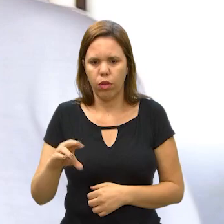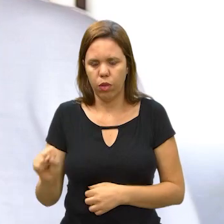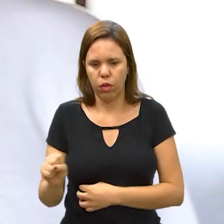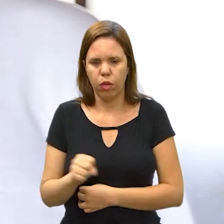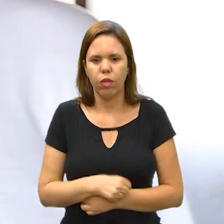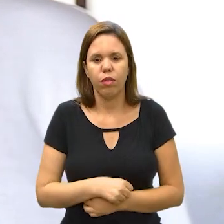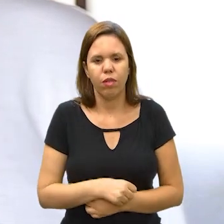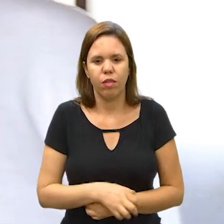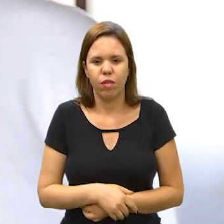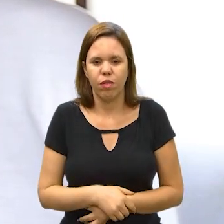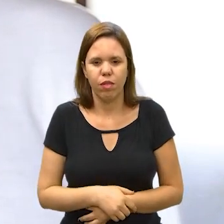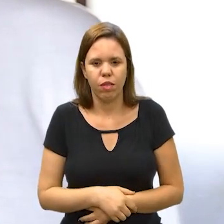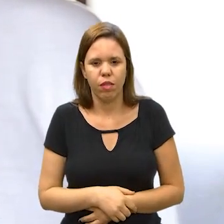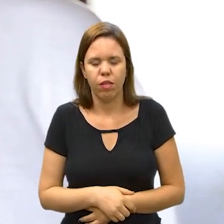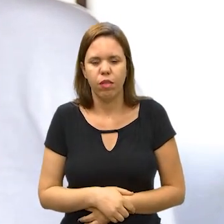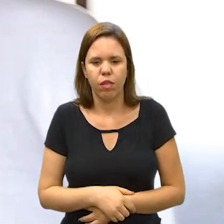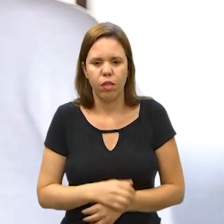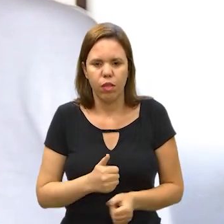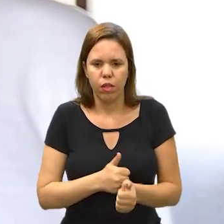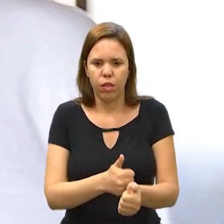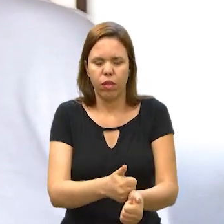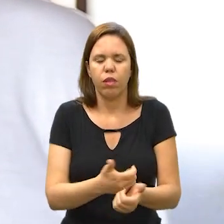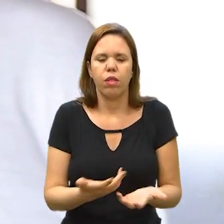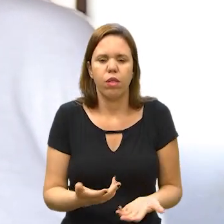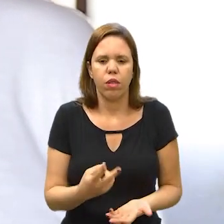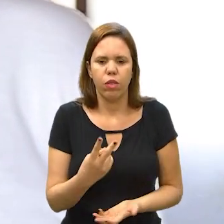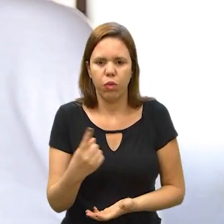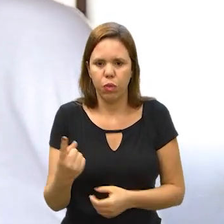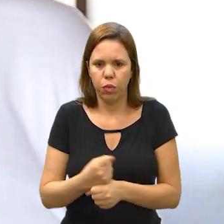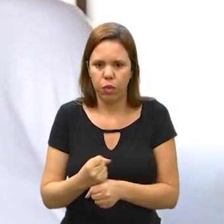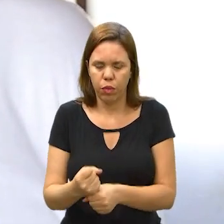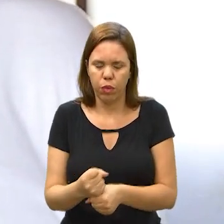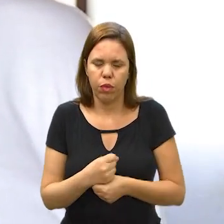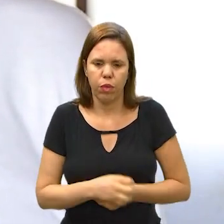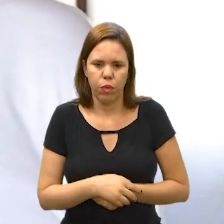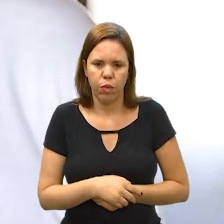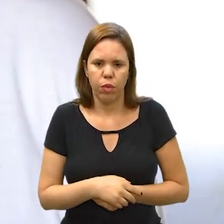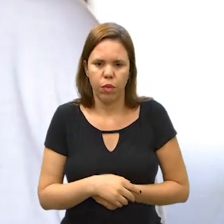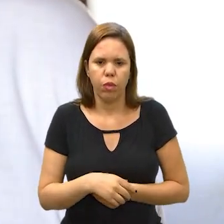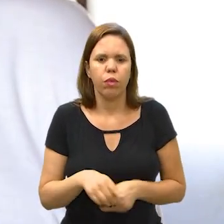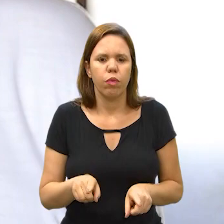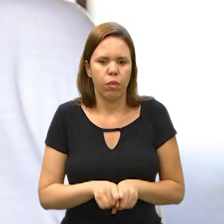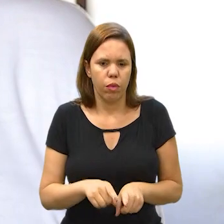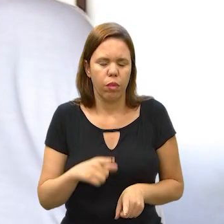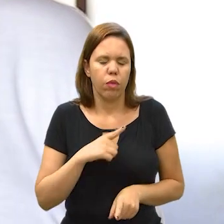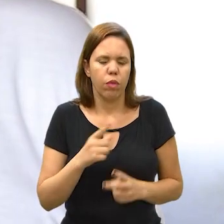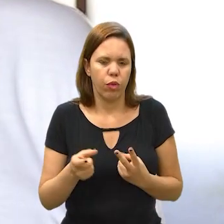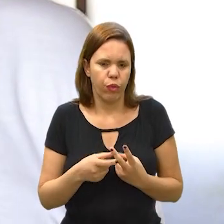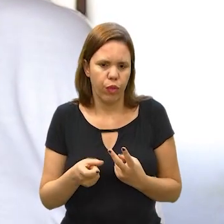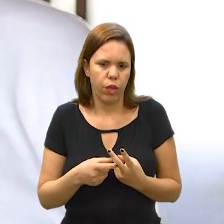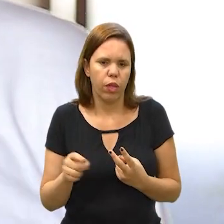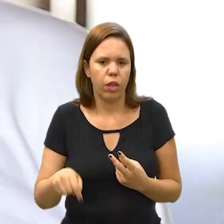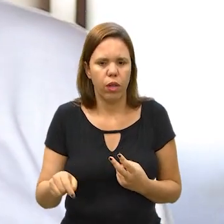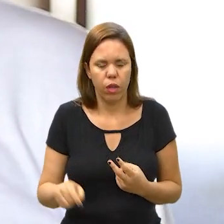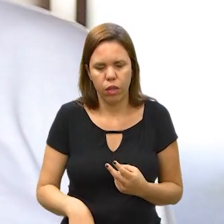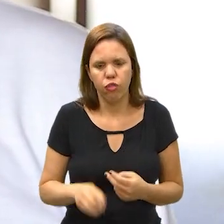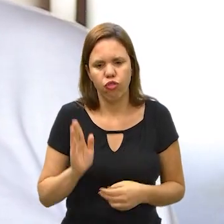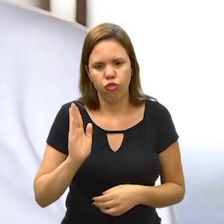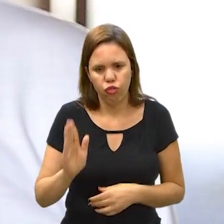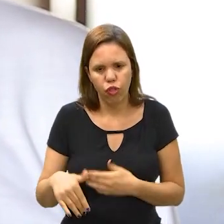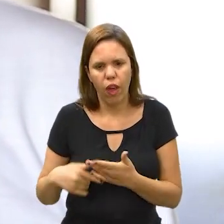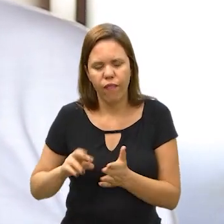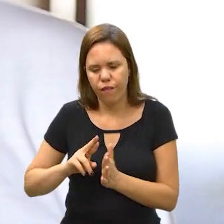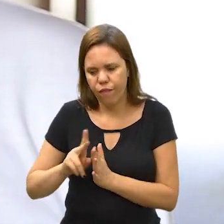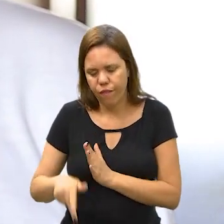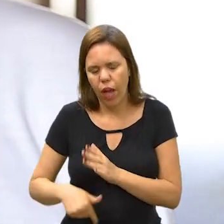Duran, que nos acompanha há 21 anos. E temos então o veterinário aqui, já passaram